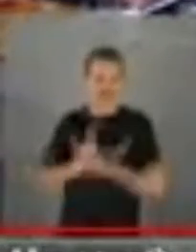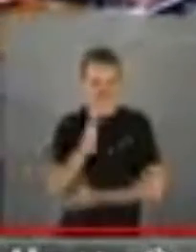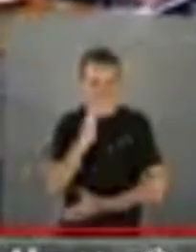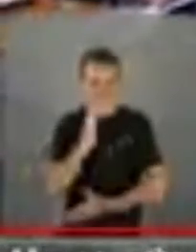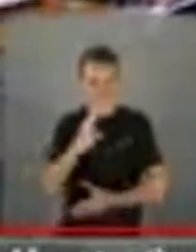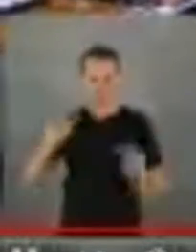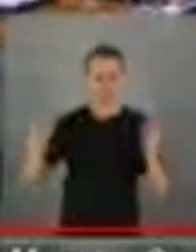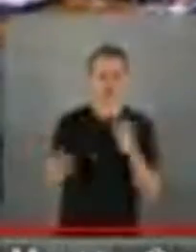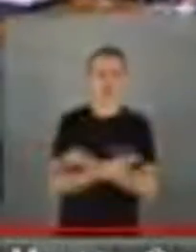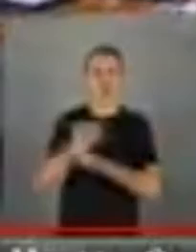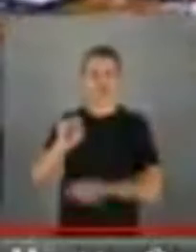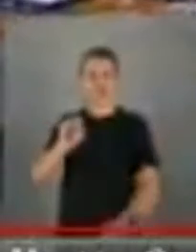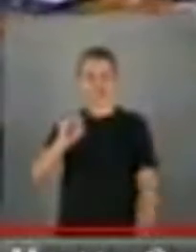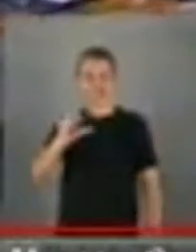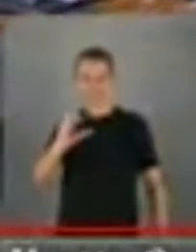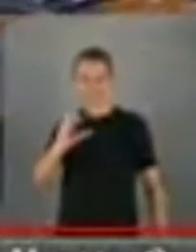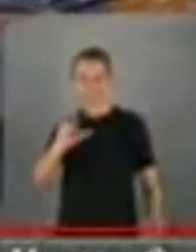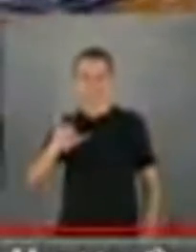voto contrário do senador Ciro.